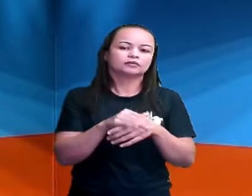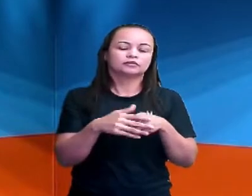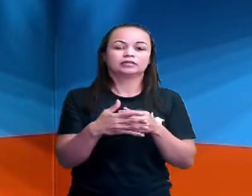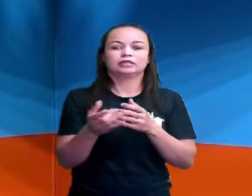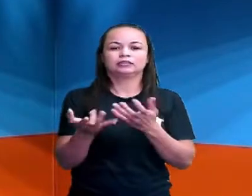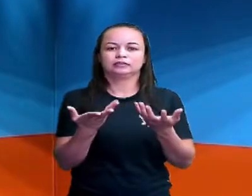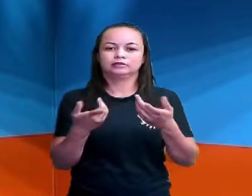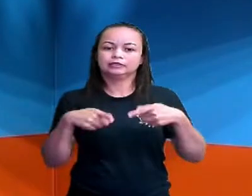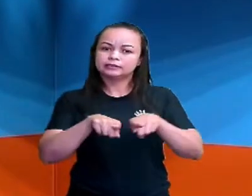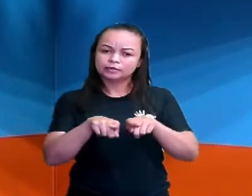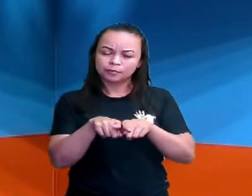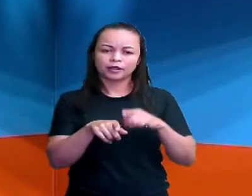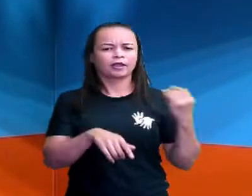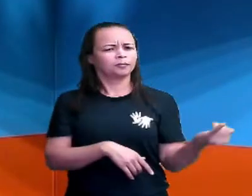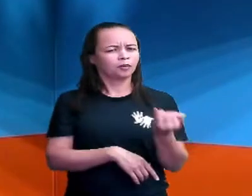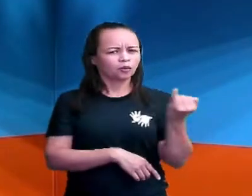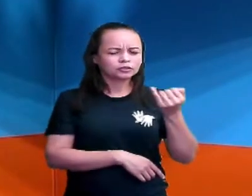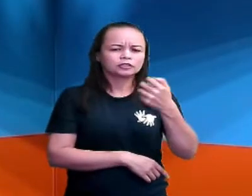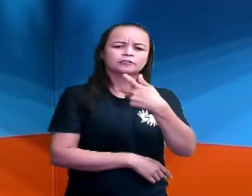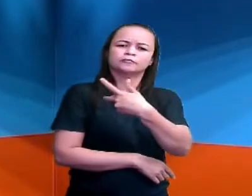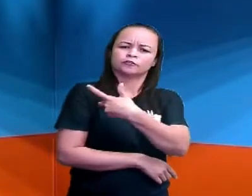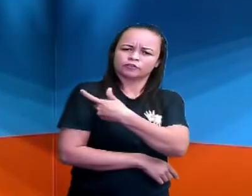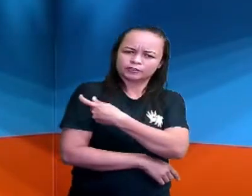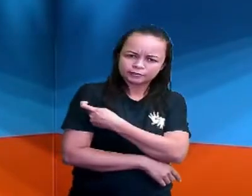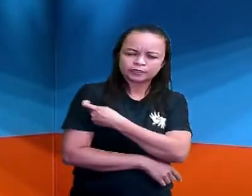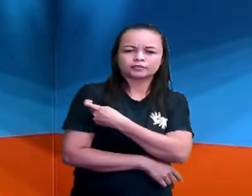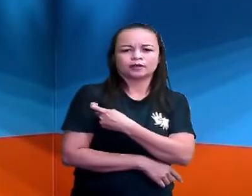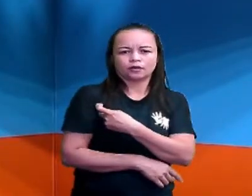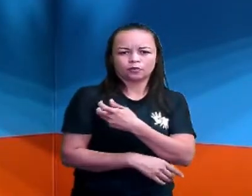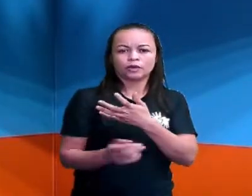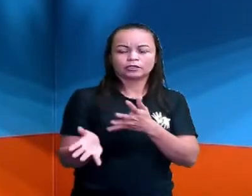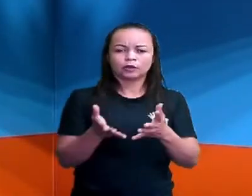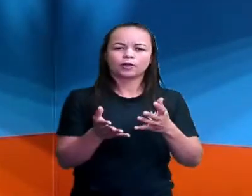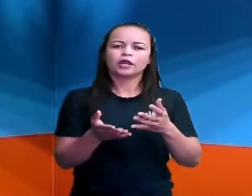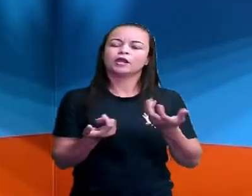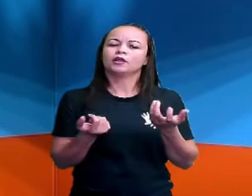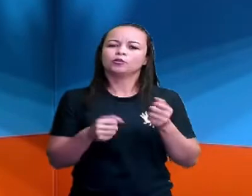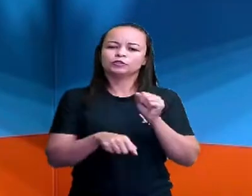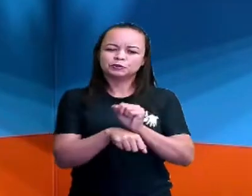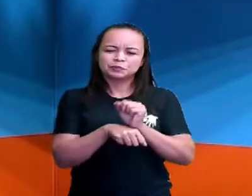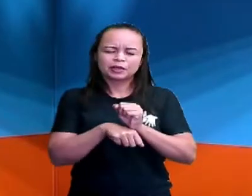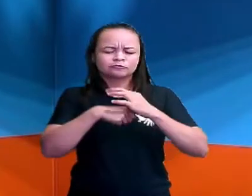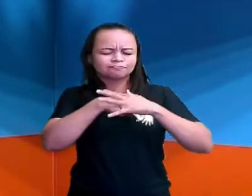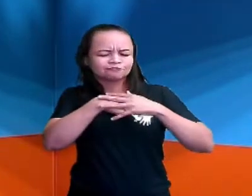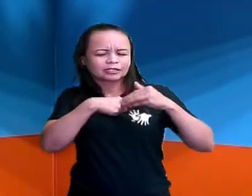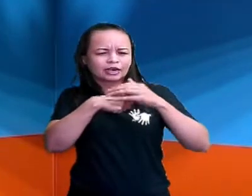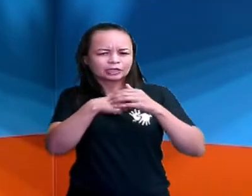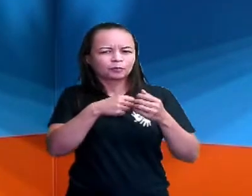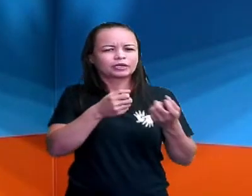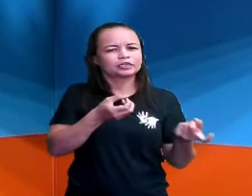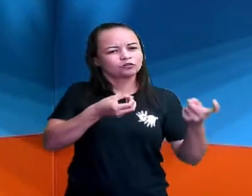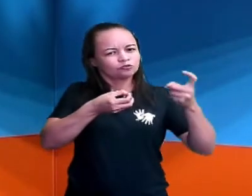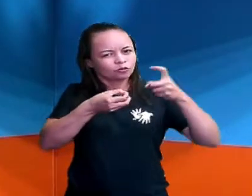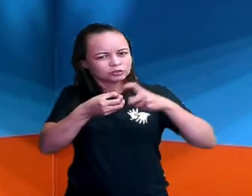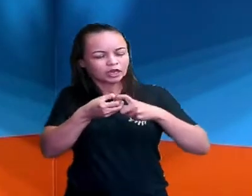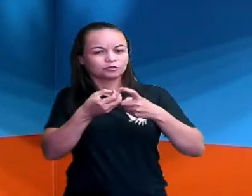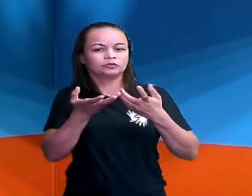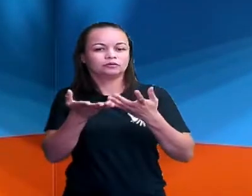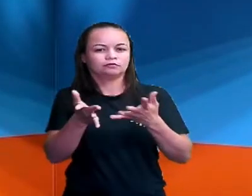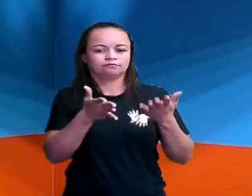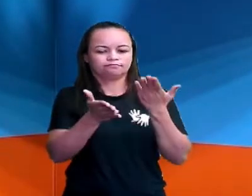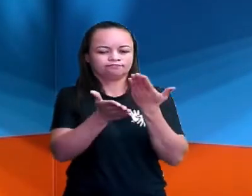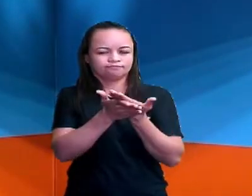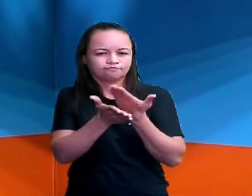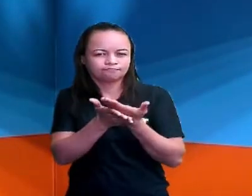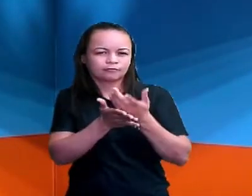também a vacinação. Então eu espero, assim, com todo carinho, para a gente voltar à aula para o presencial, né, com